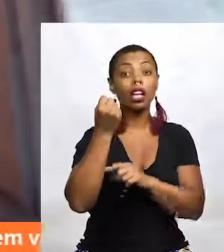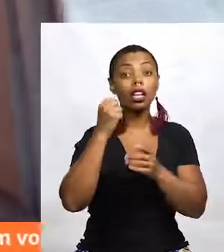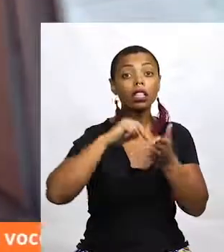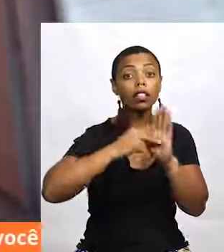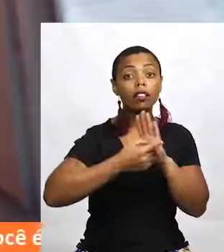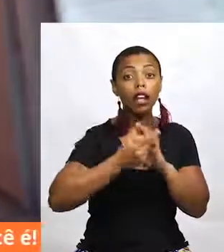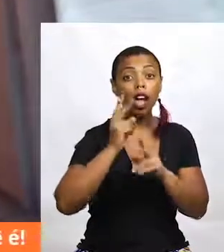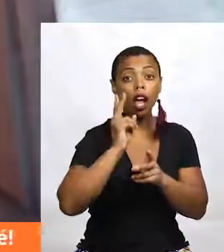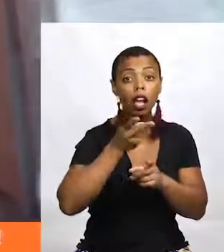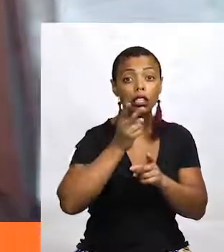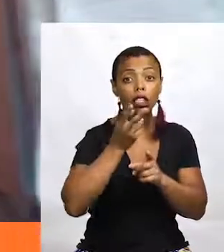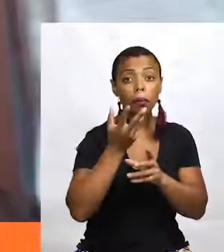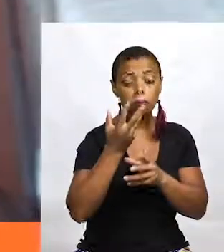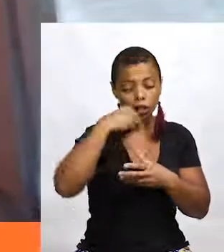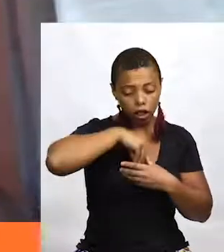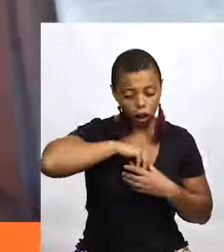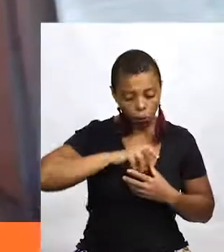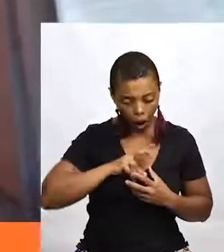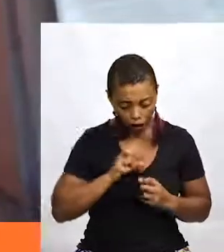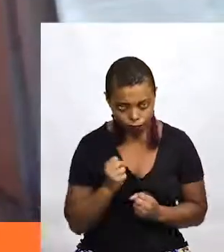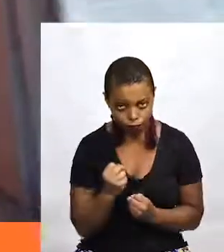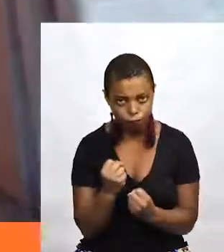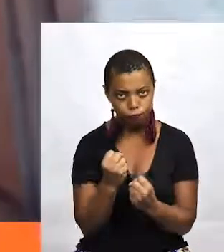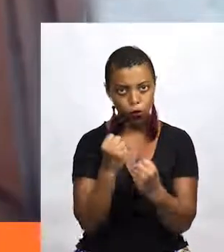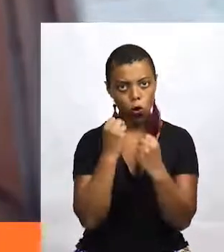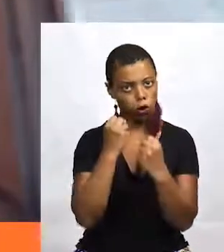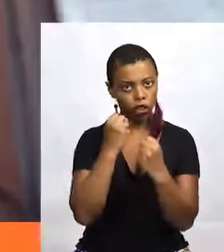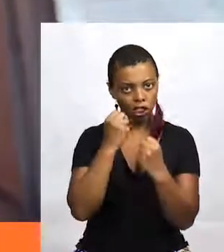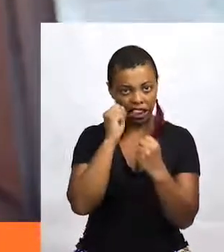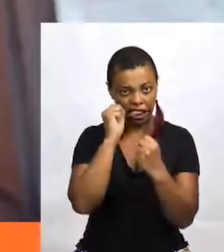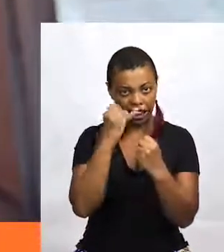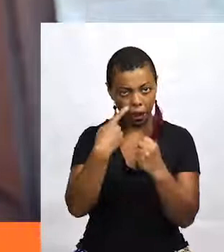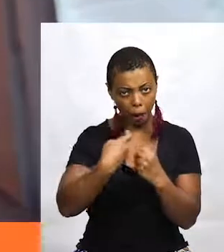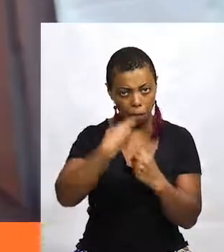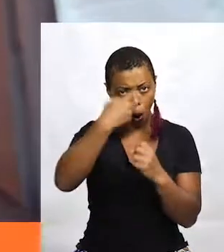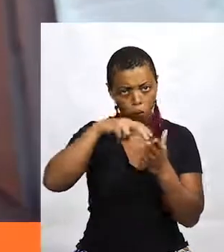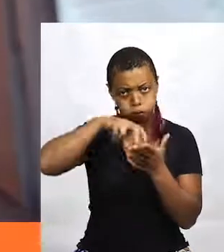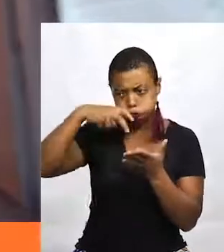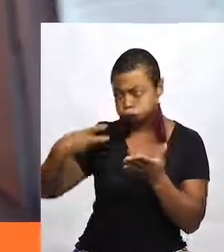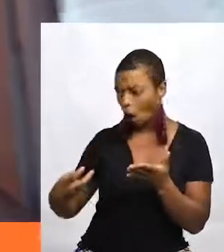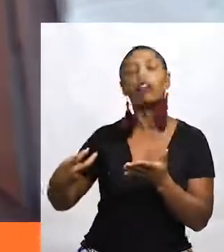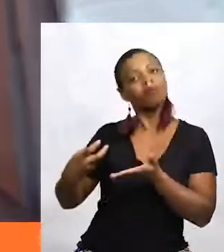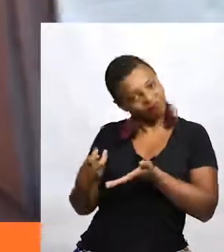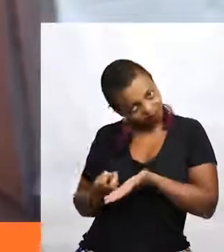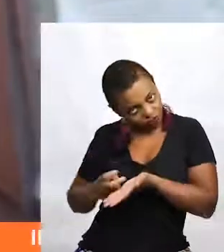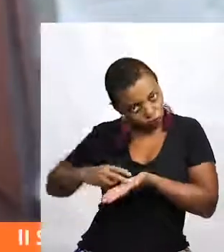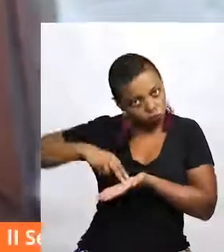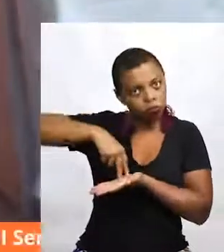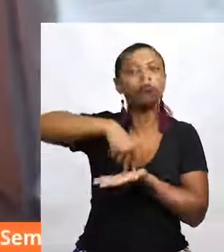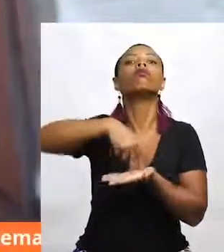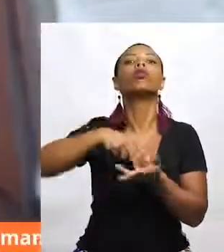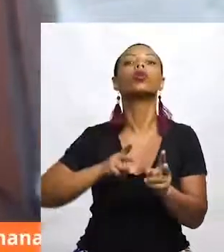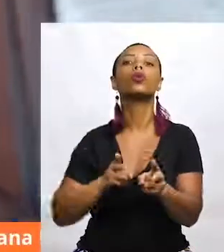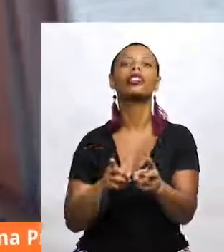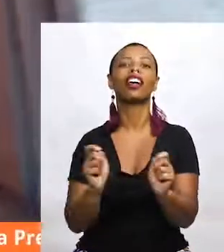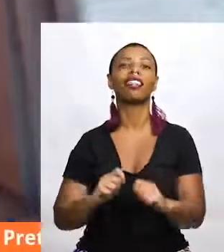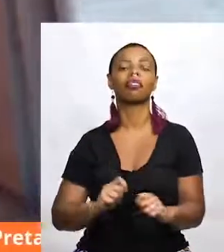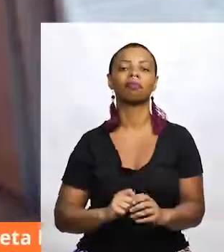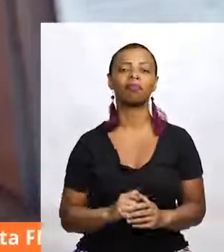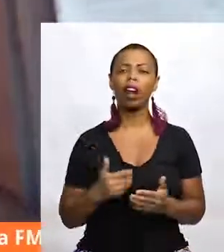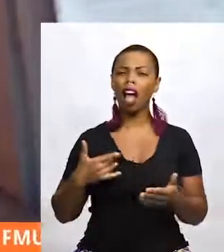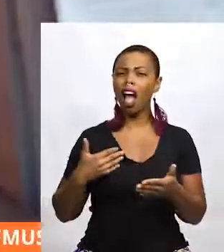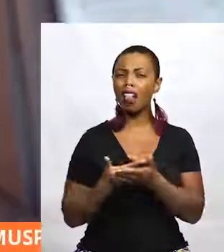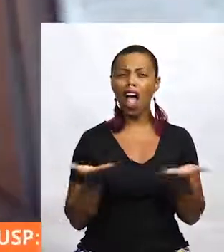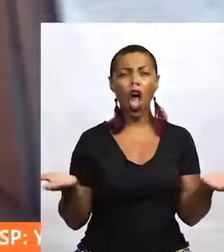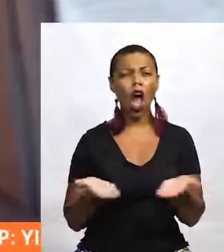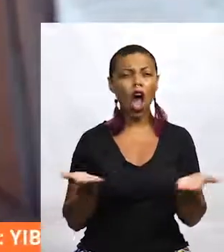você for alvejado e cair, levantar e seguir lutando. Até hoje, eu, Adriana Alves, aos 40 anos de idade, tomo